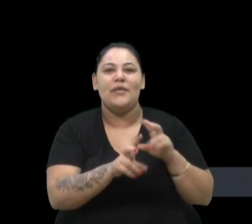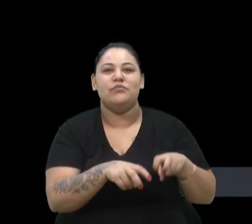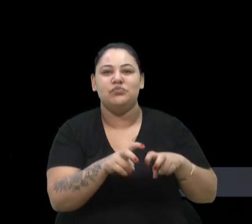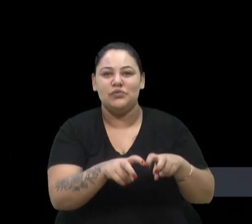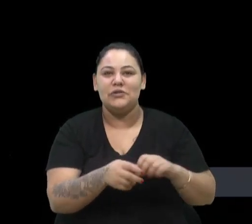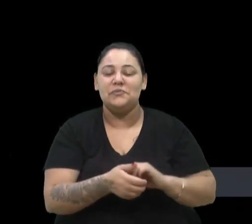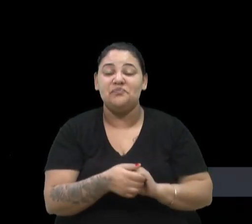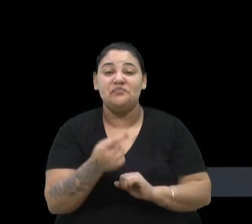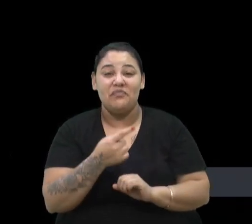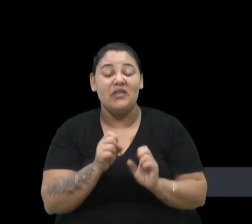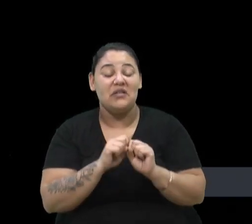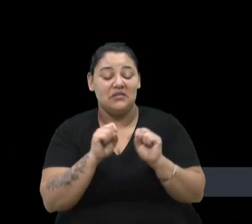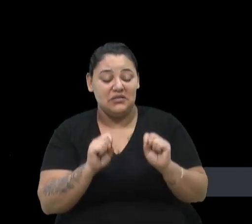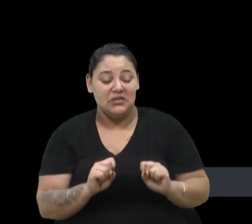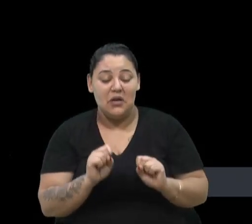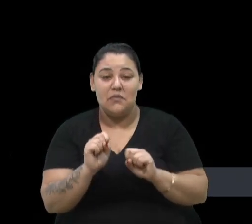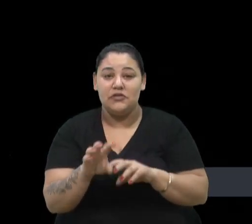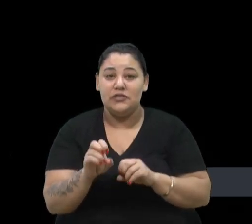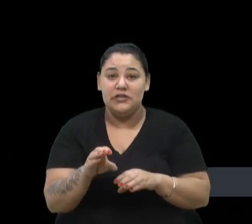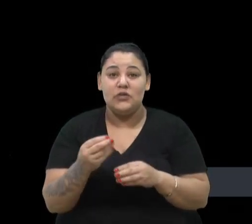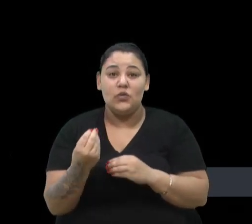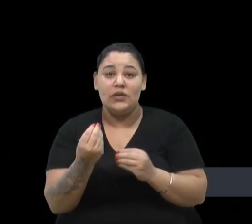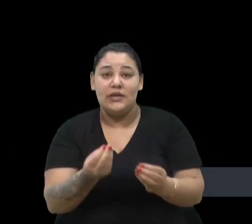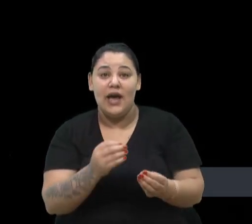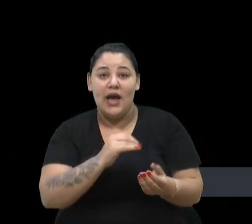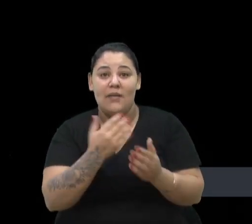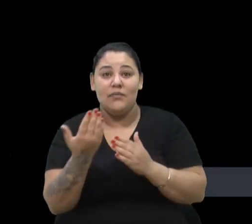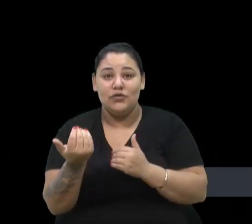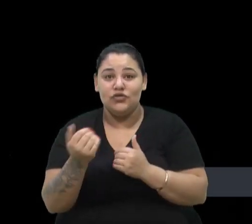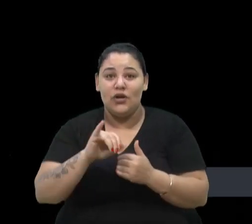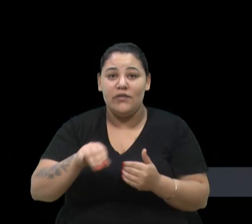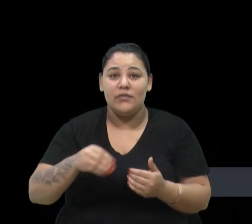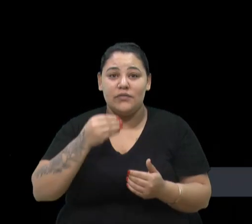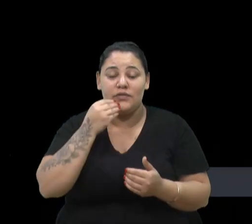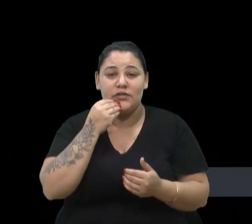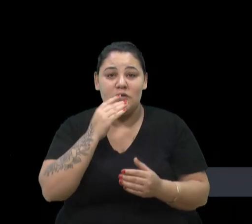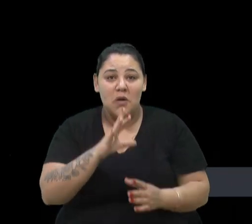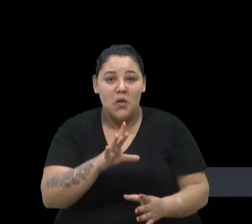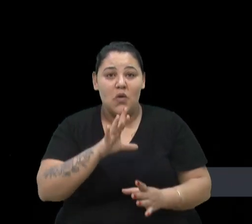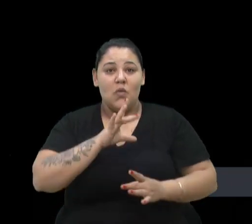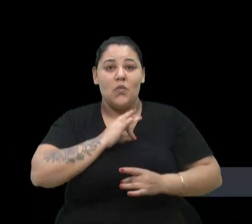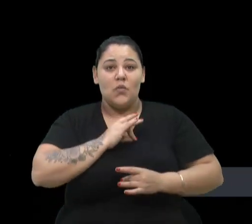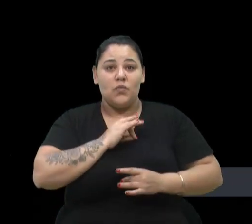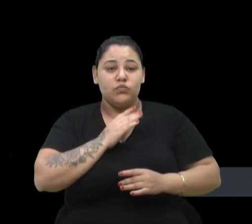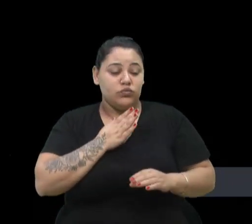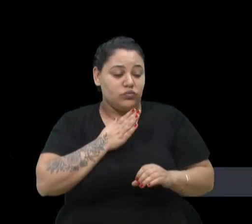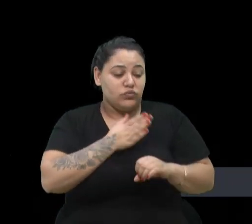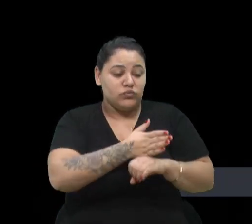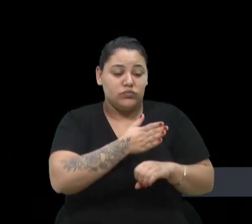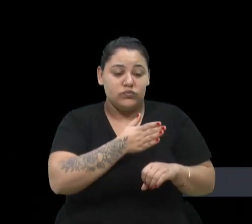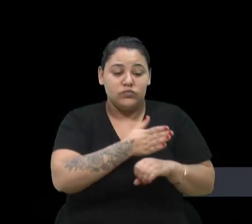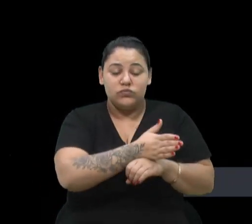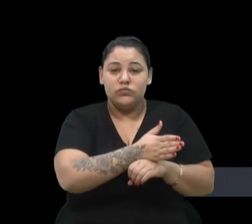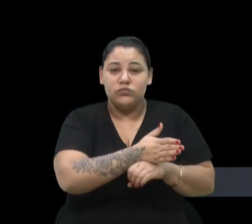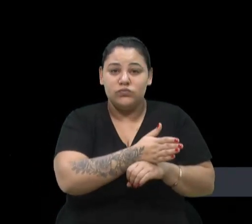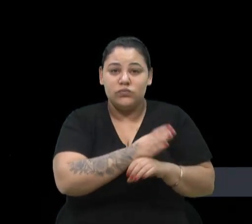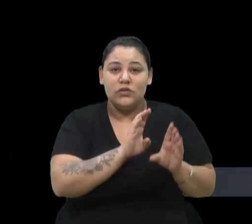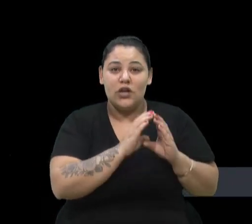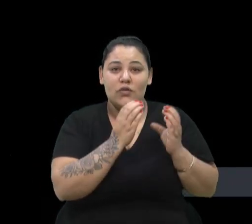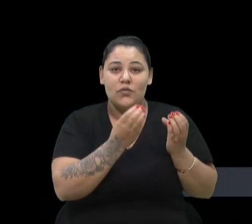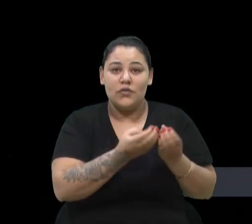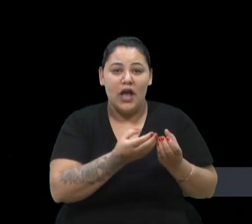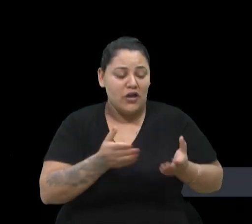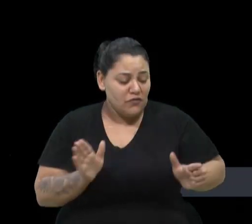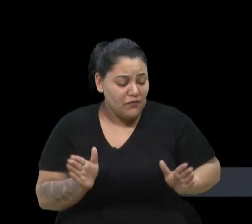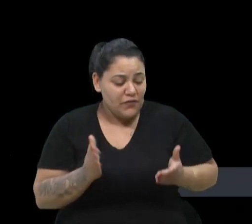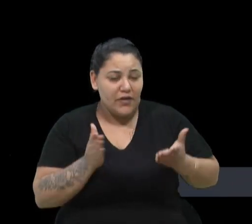Esse sistema de ensino possibilita a incorporação dos jovens nas comunidades onde vivem estimula